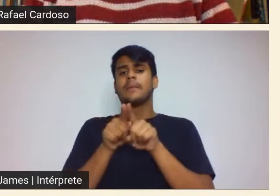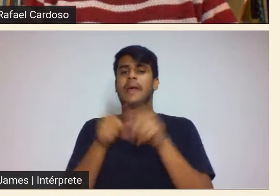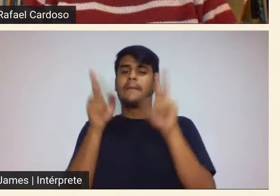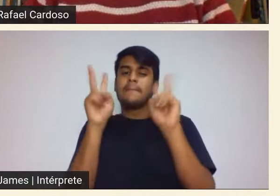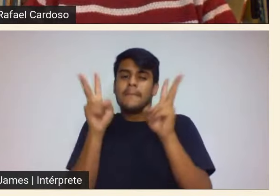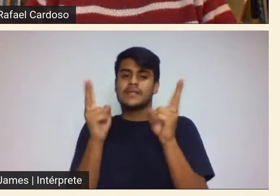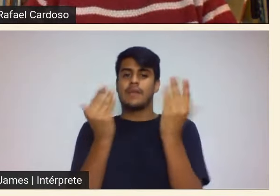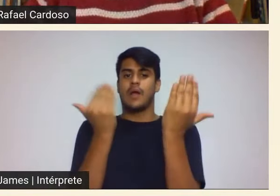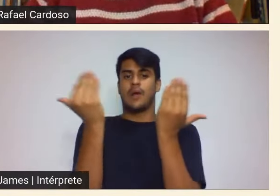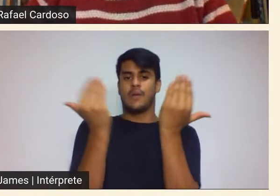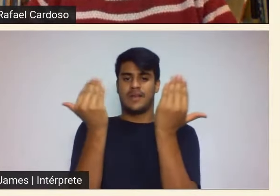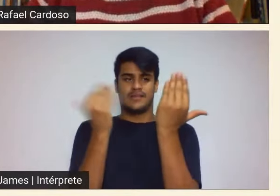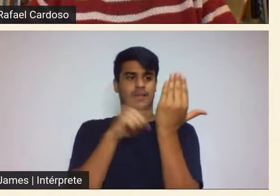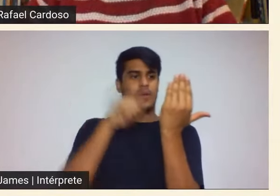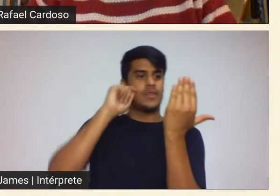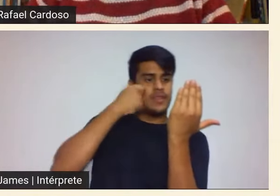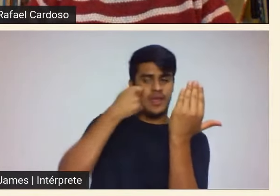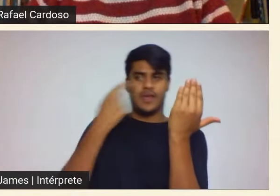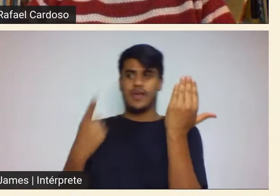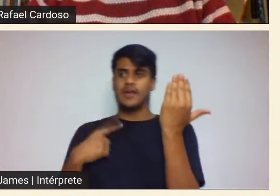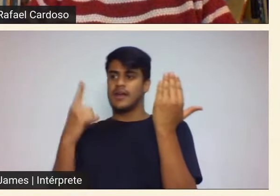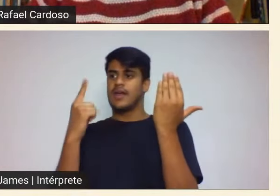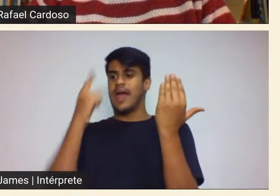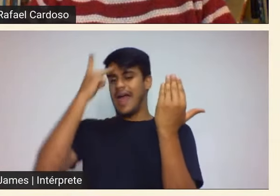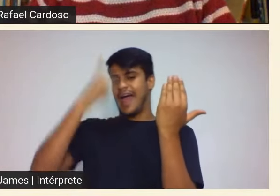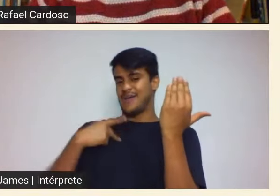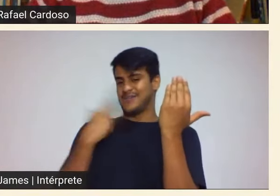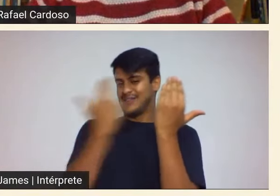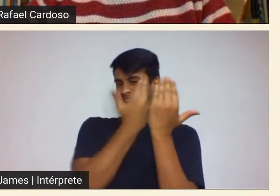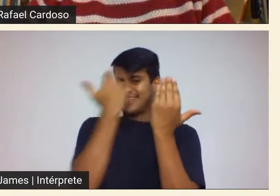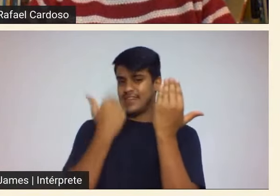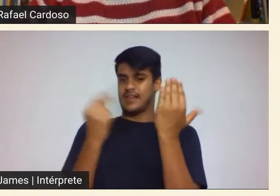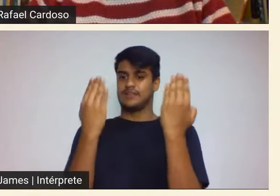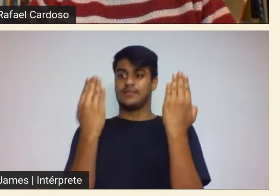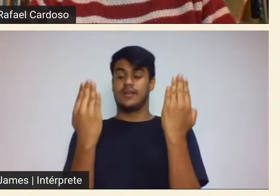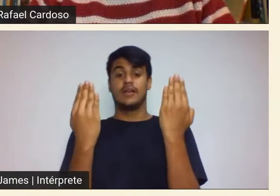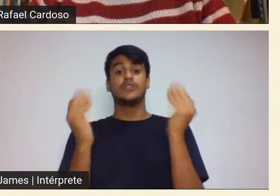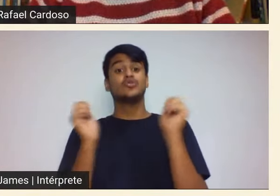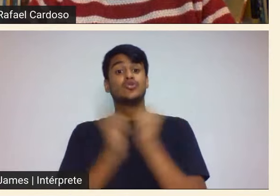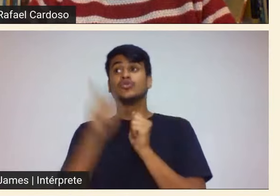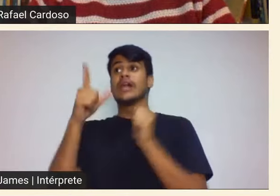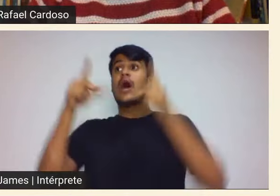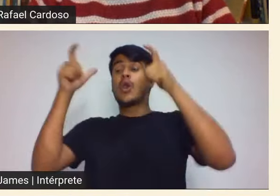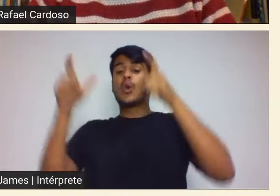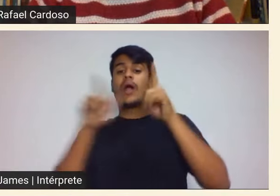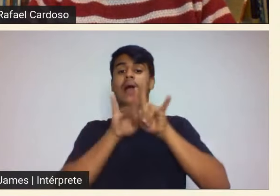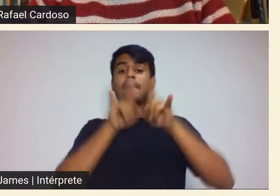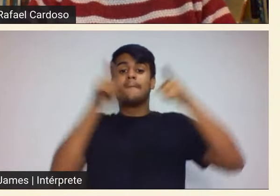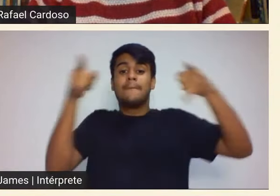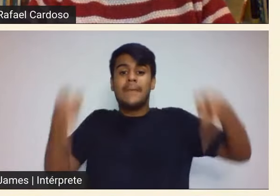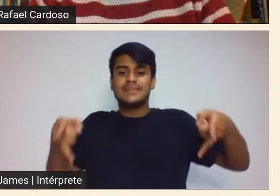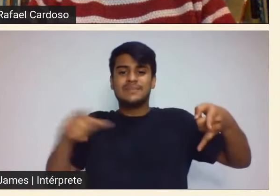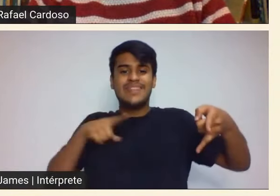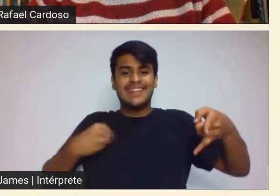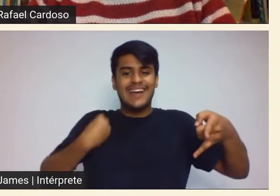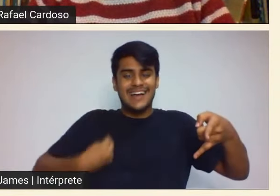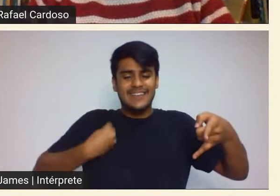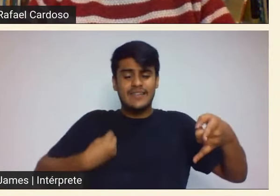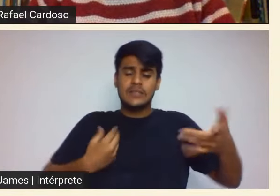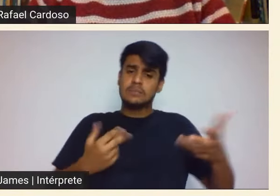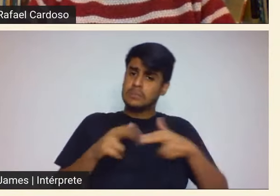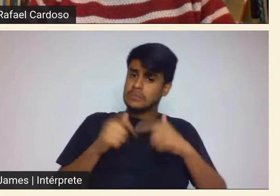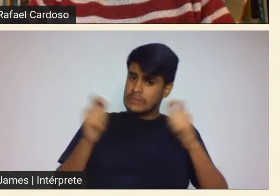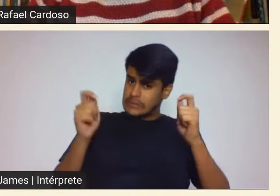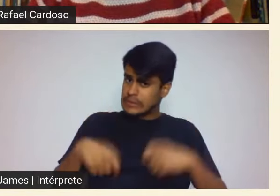obras abria a mostra Tarsila Popular no MASP. Ele pergunta se você poderia comentar como